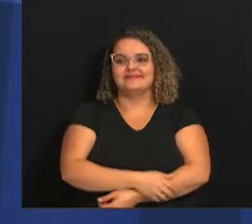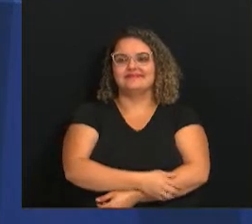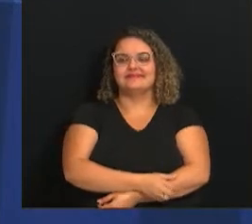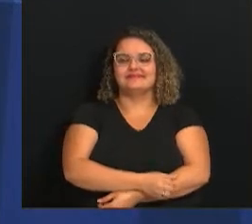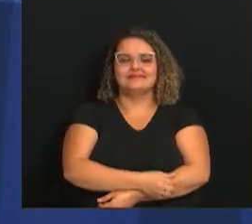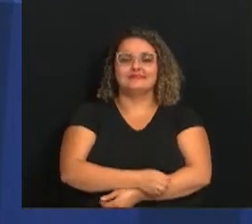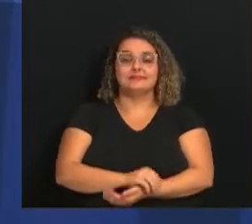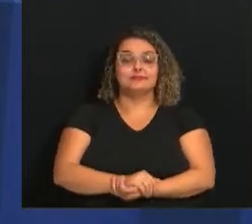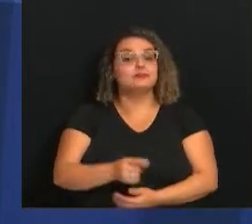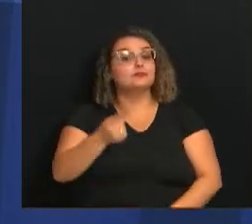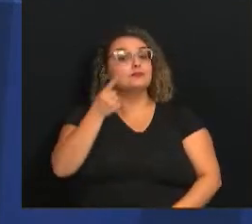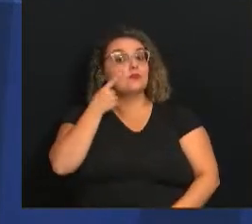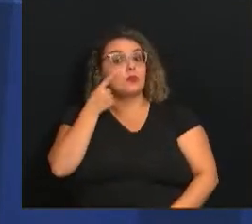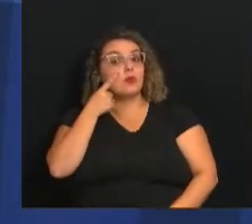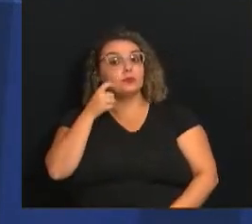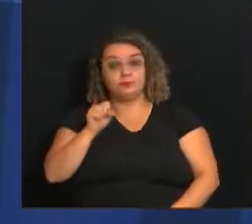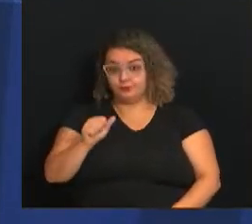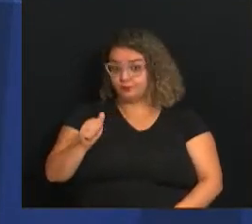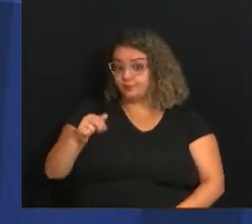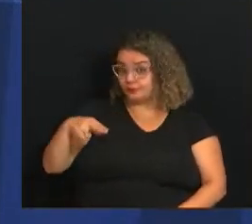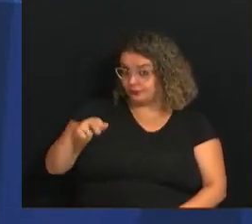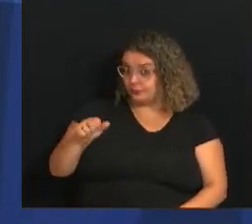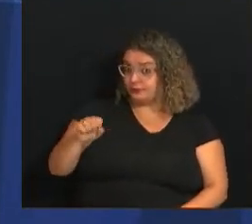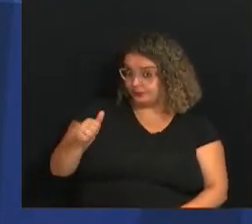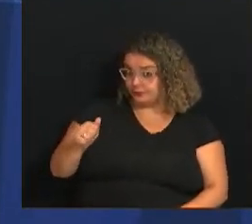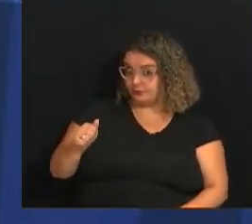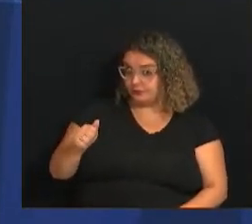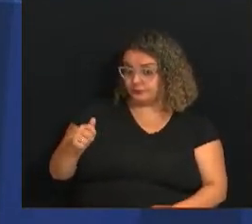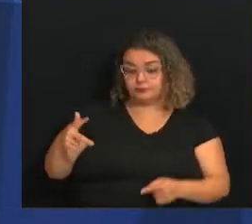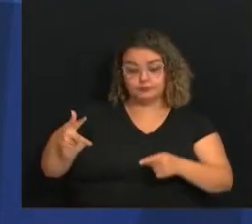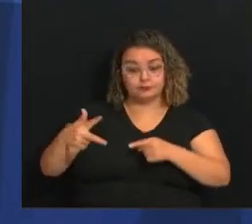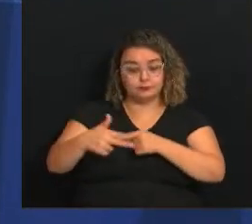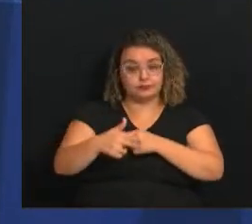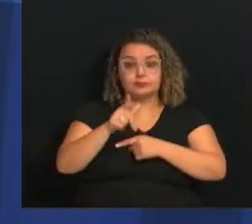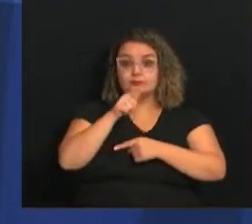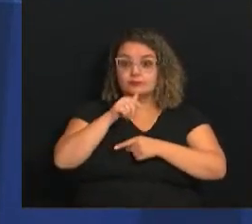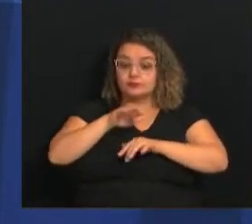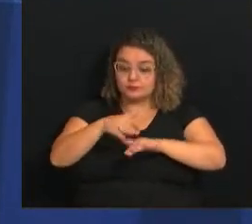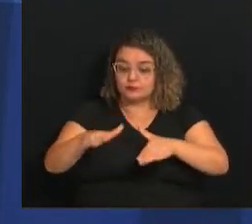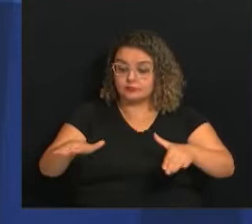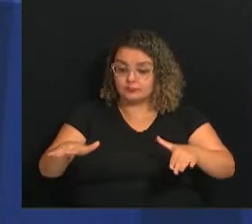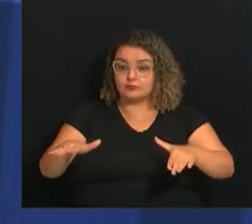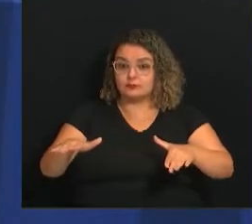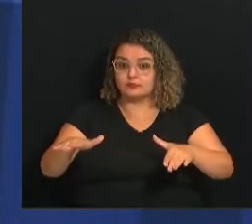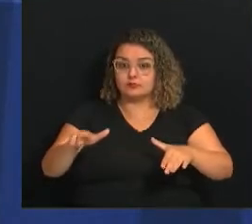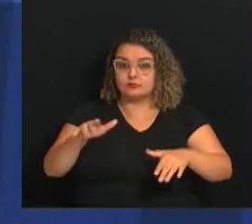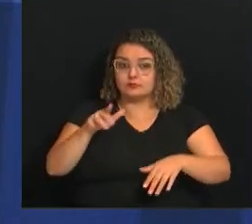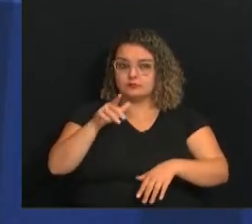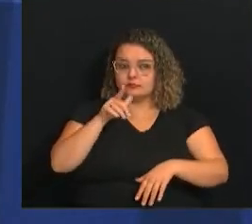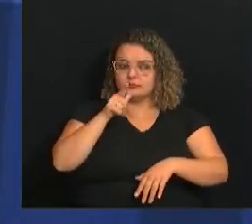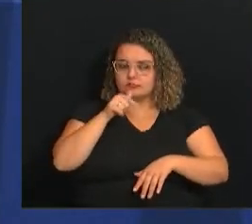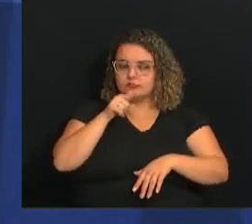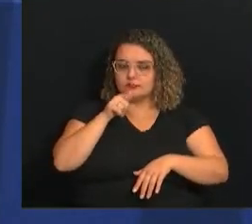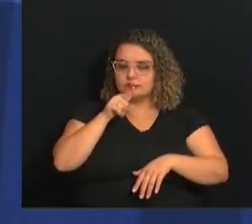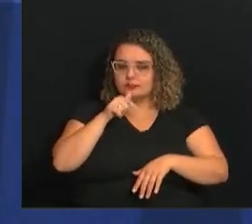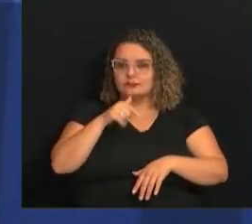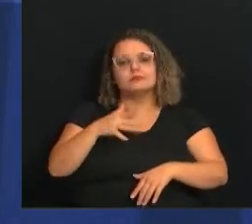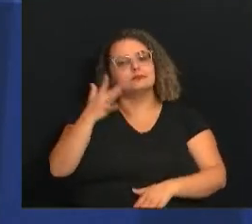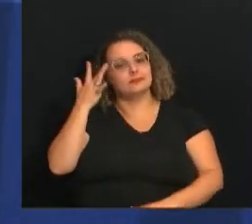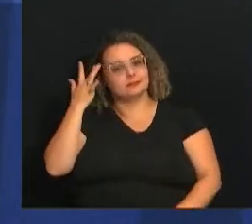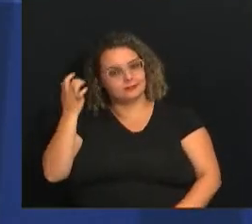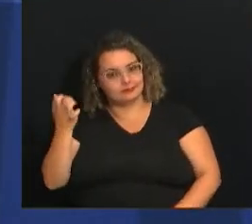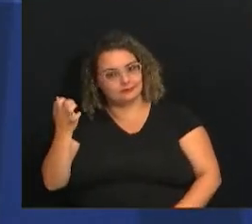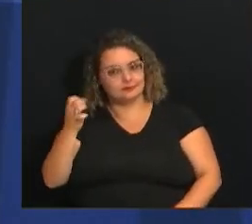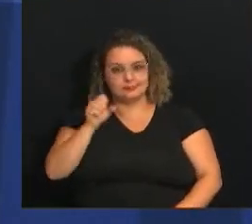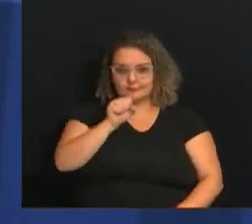Olha só, a Sanasa vai interromper o fornecimento de água amanhã, terça-feira, das 8 horas da manhã